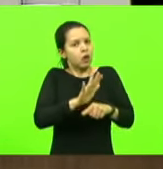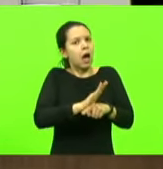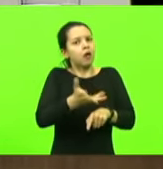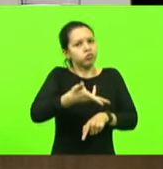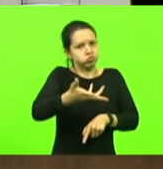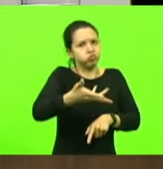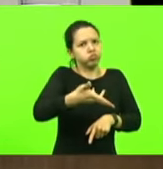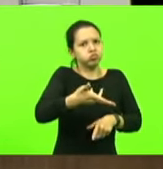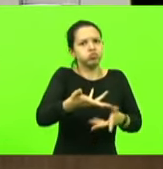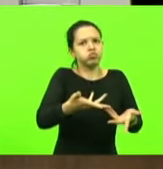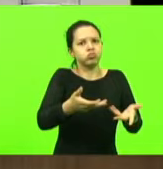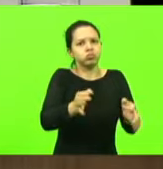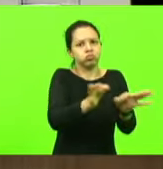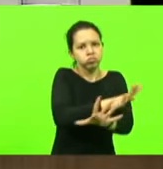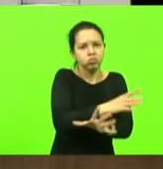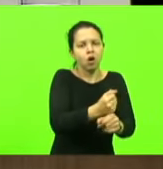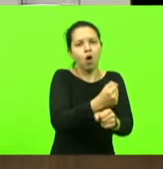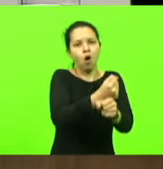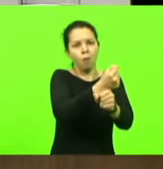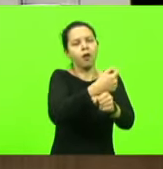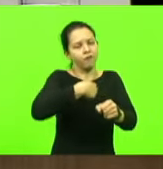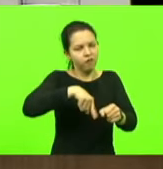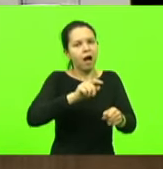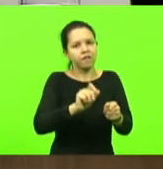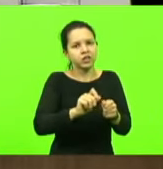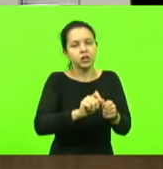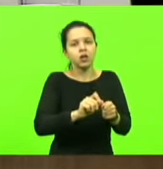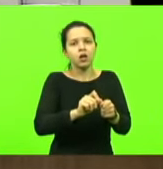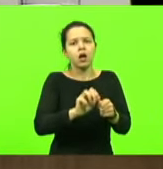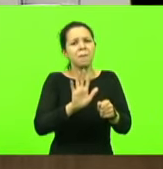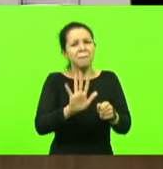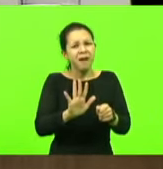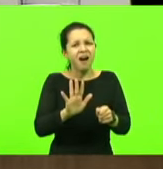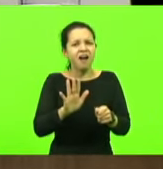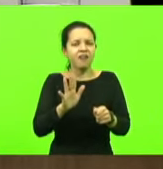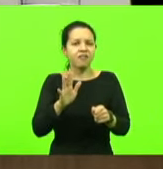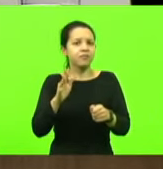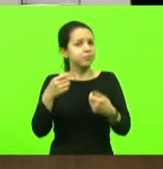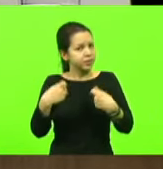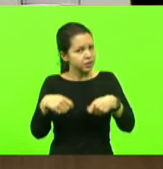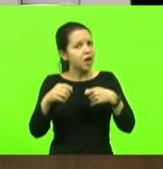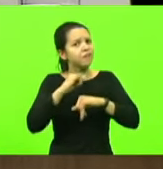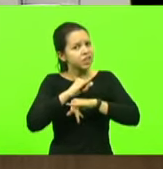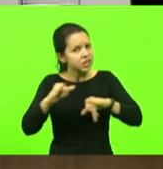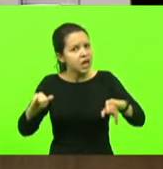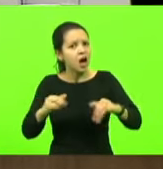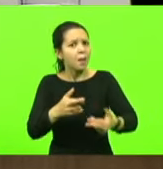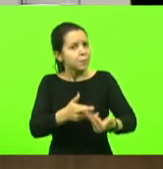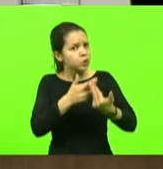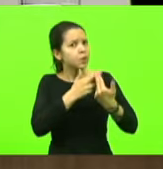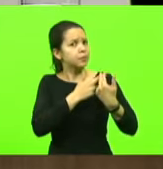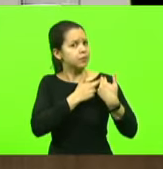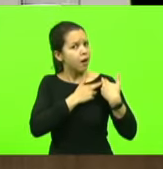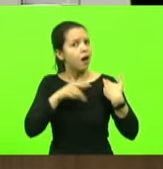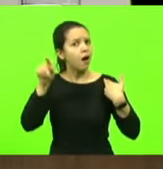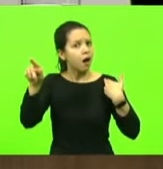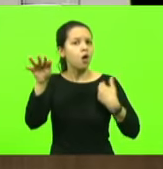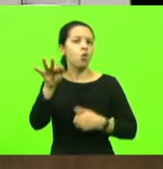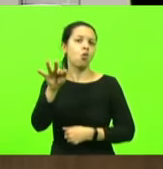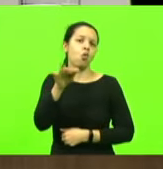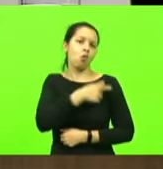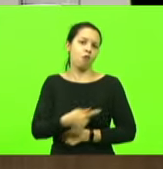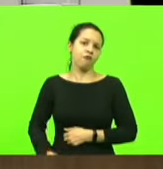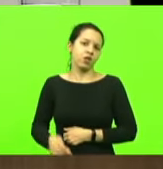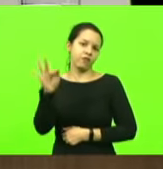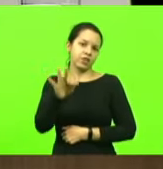da 470 e assim o faremos. Mas chamar a necessária responsabilidade do governo federal